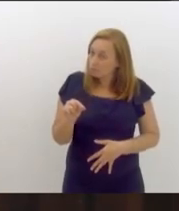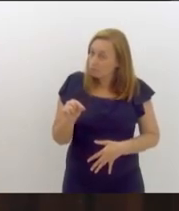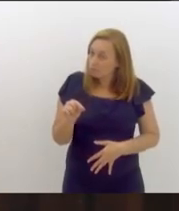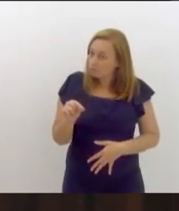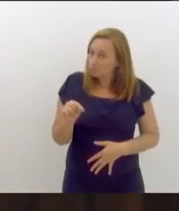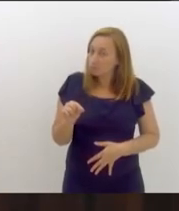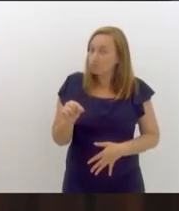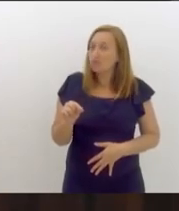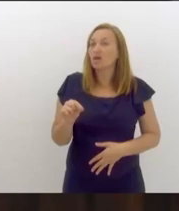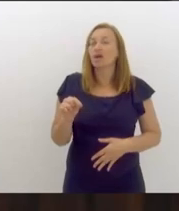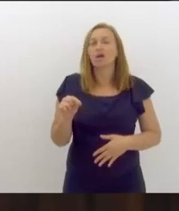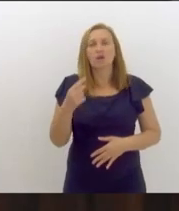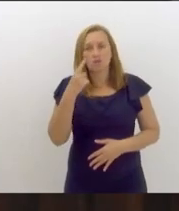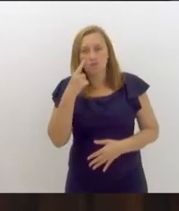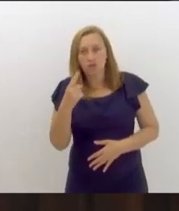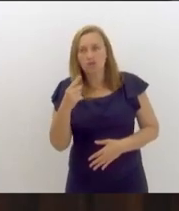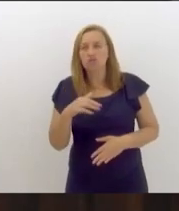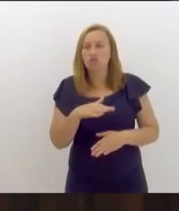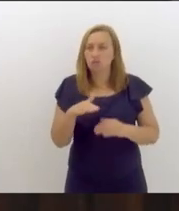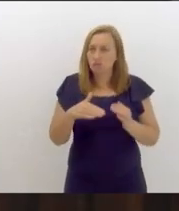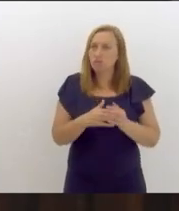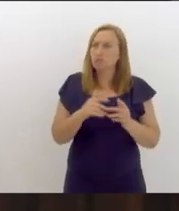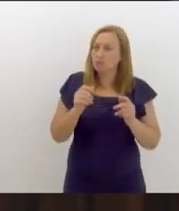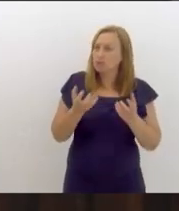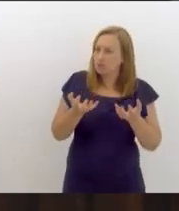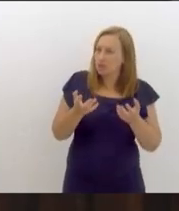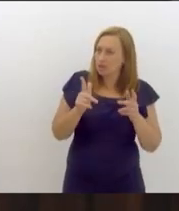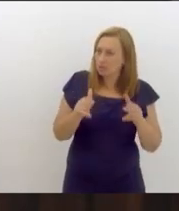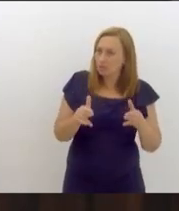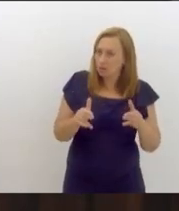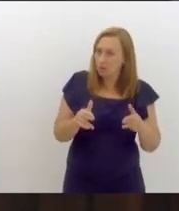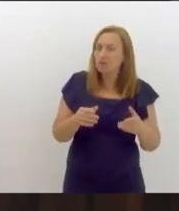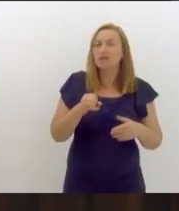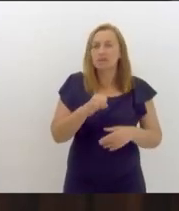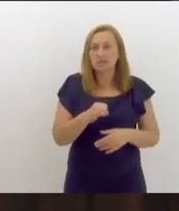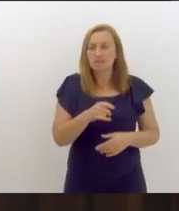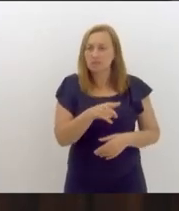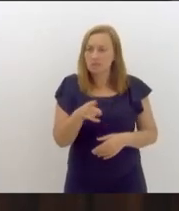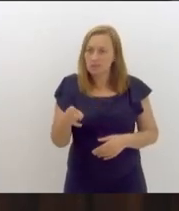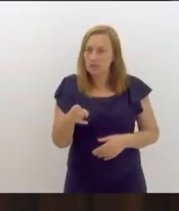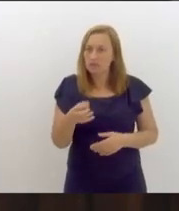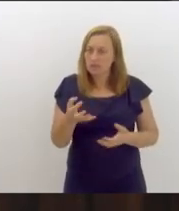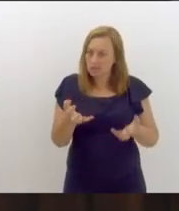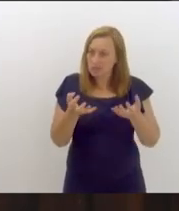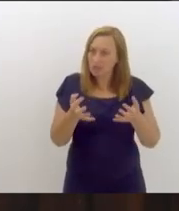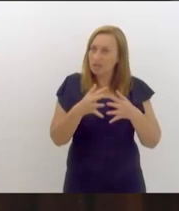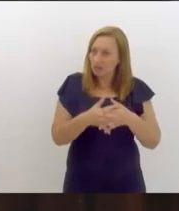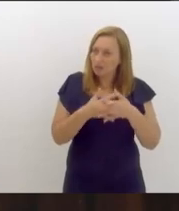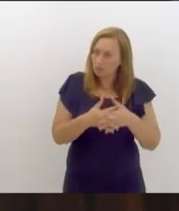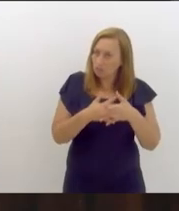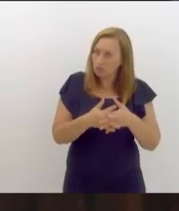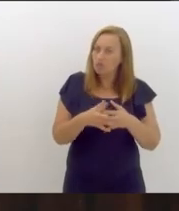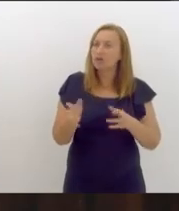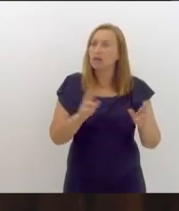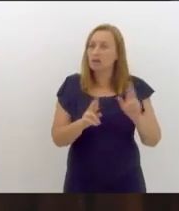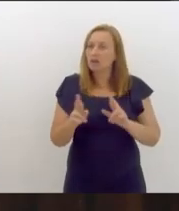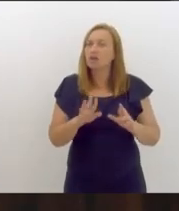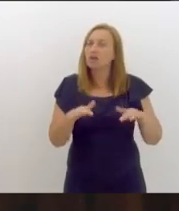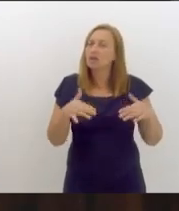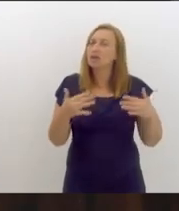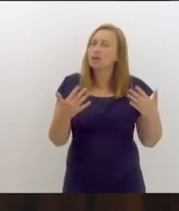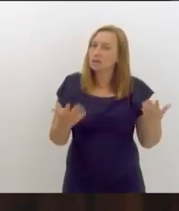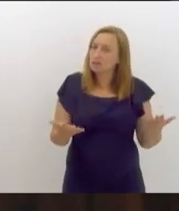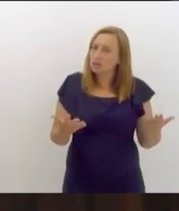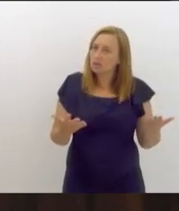e assinou com a mão que seria dessa forma se o Parlamento entende que não é dessa forma e tá confuso até com relação a isso não